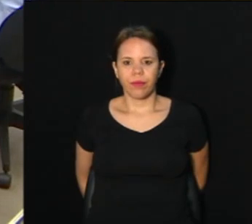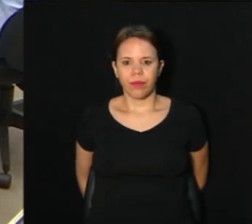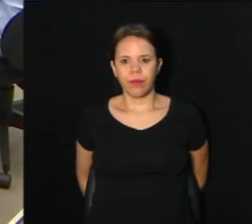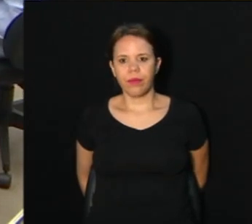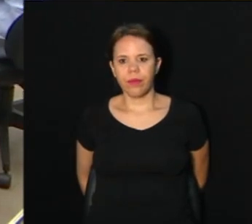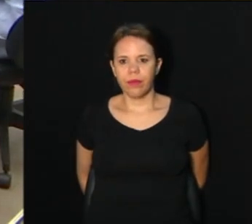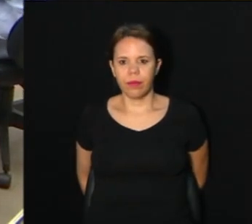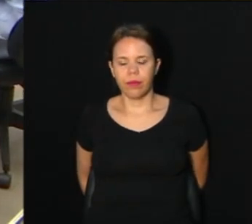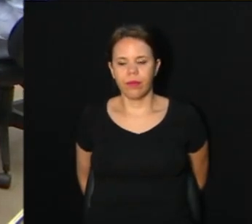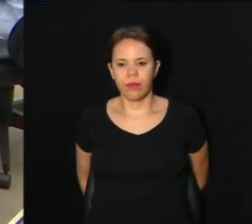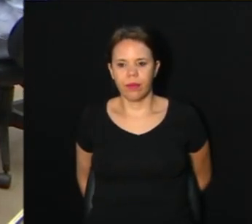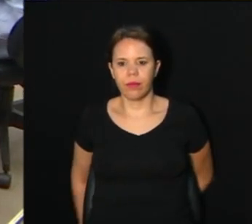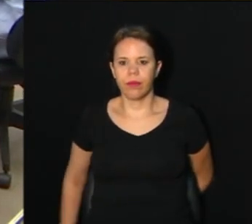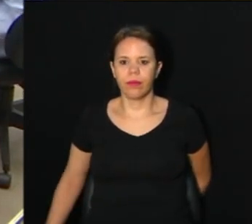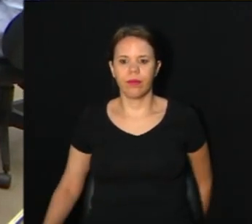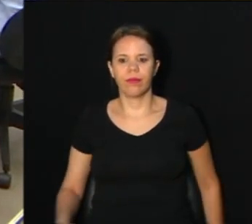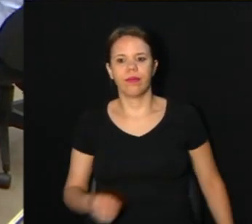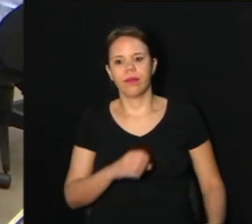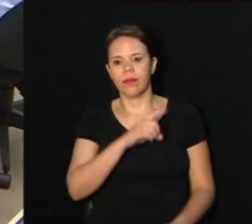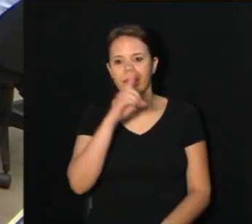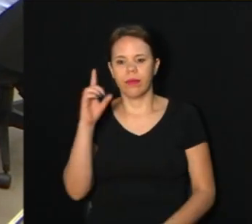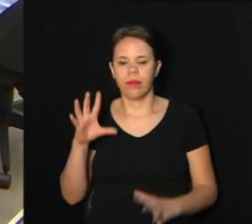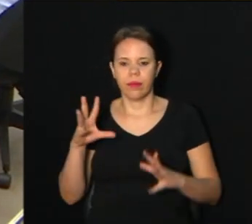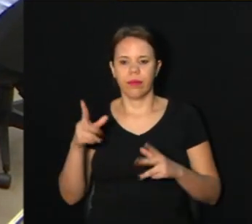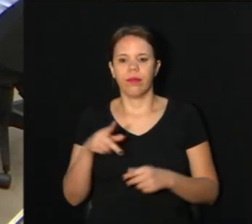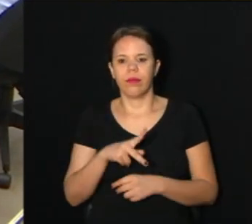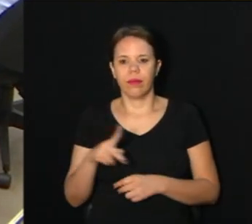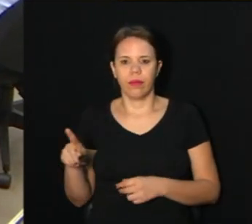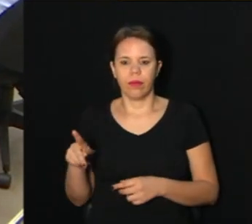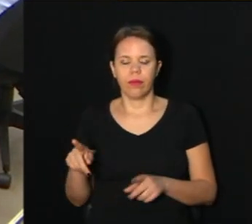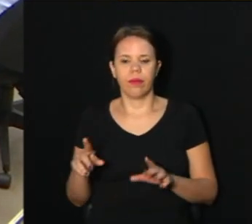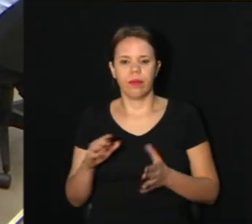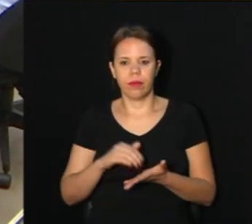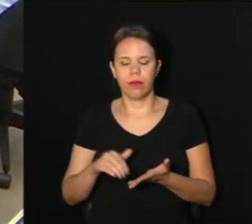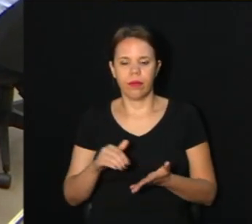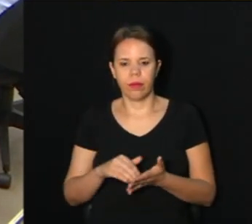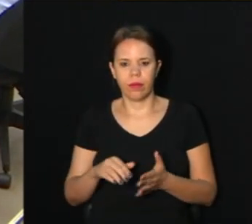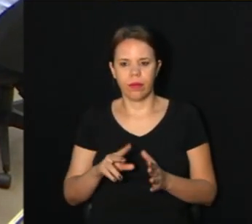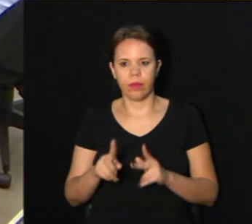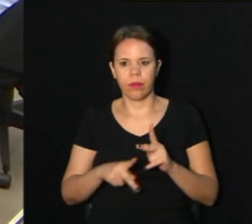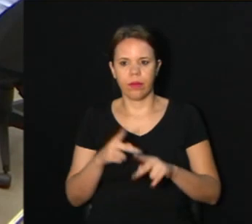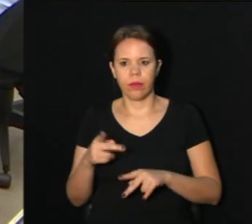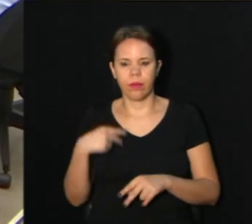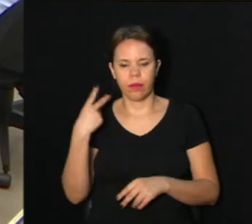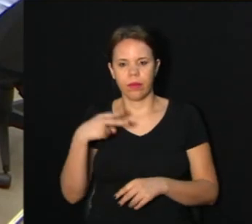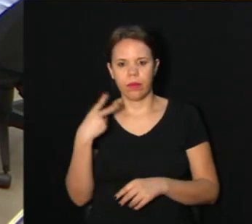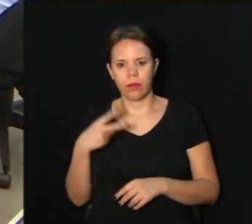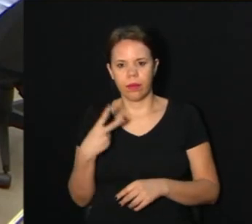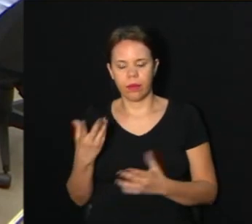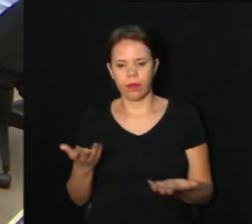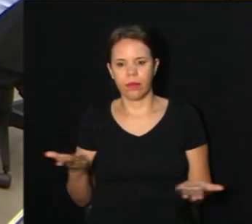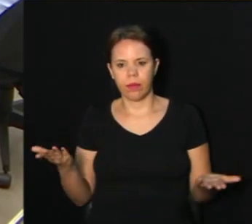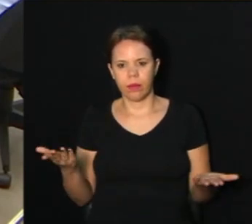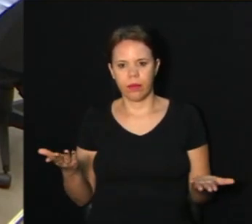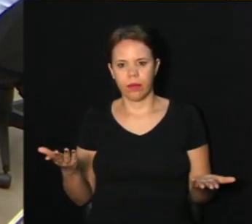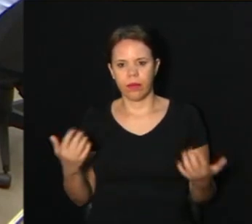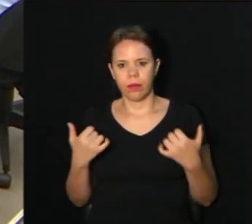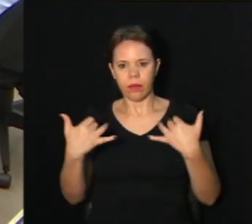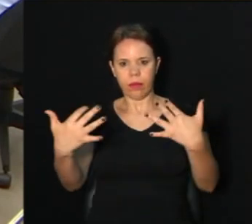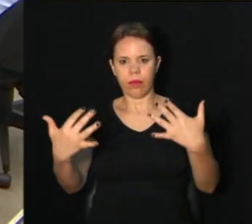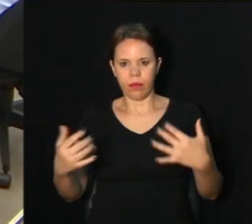dia, presidente, secretário, demais autoridades, bom dia, vereadores, público